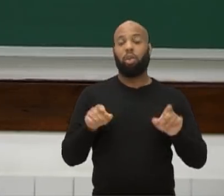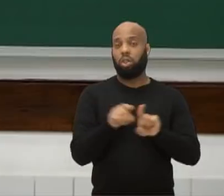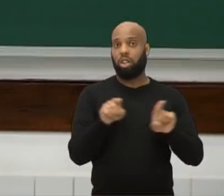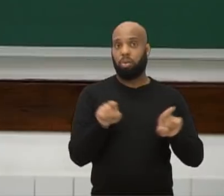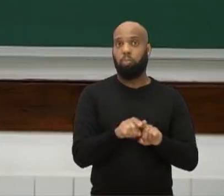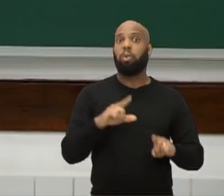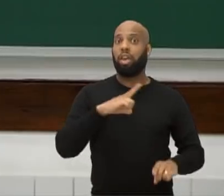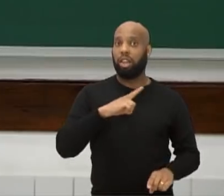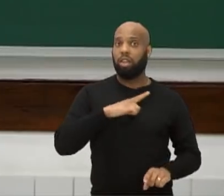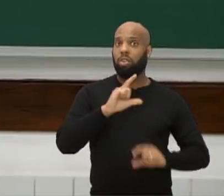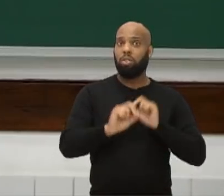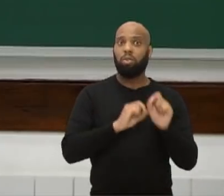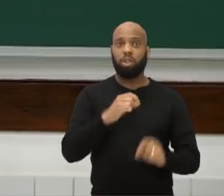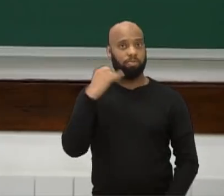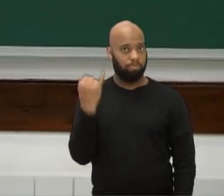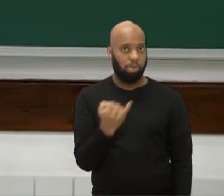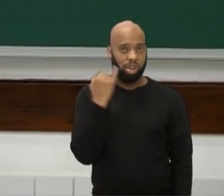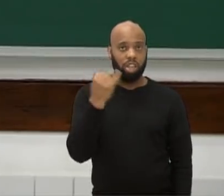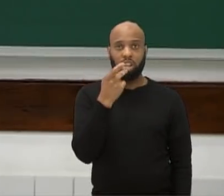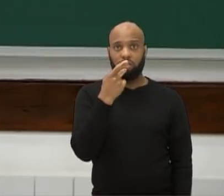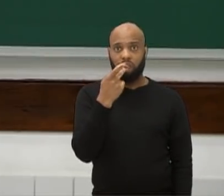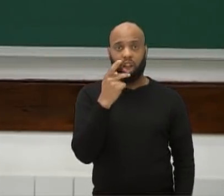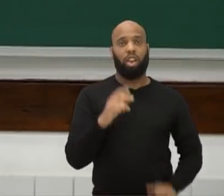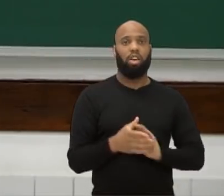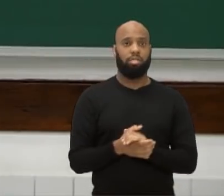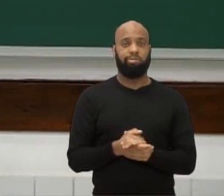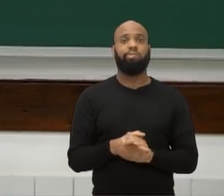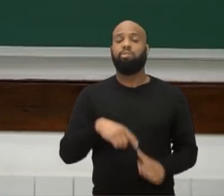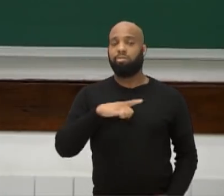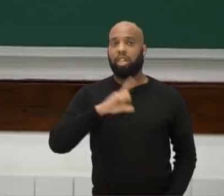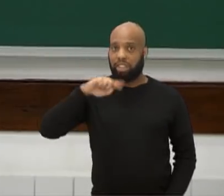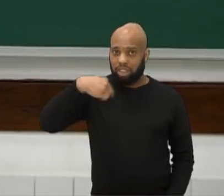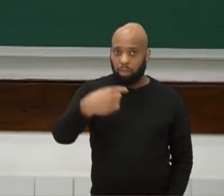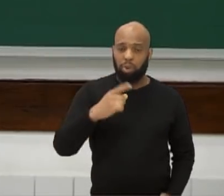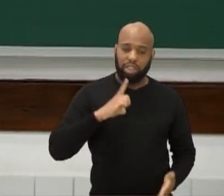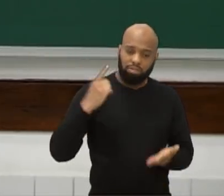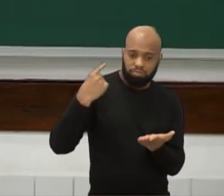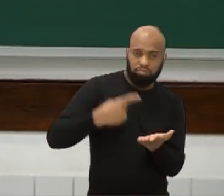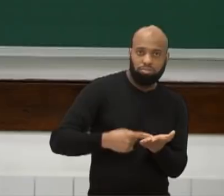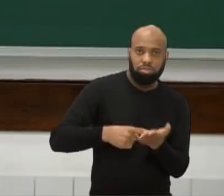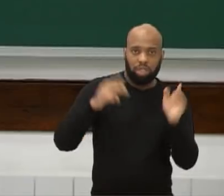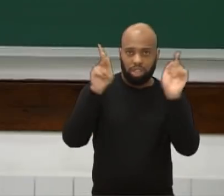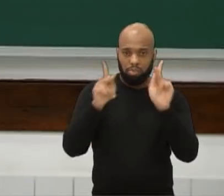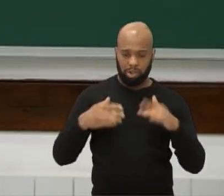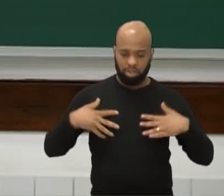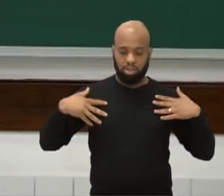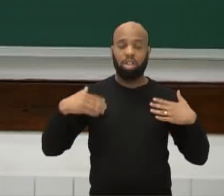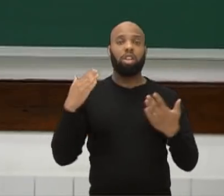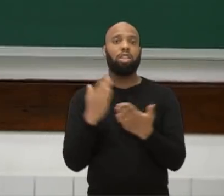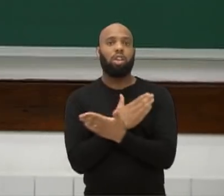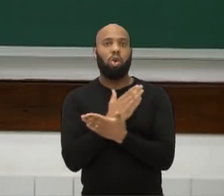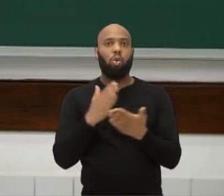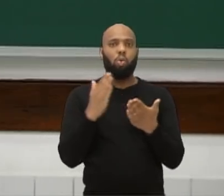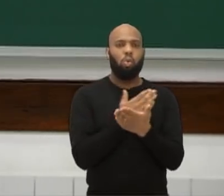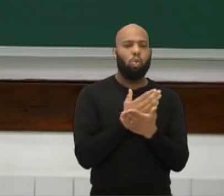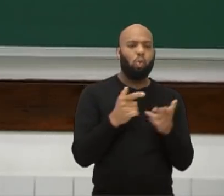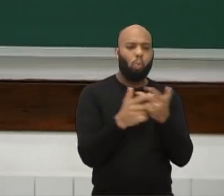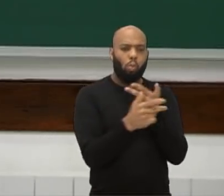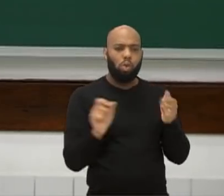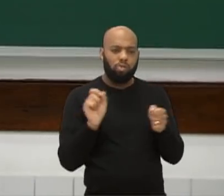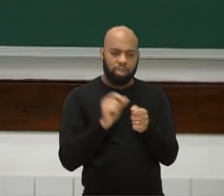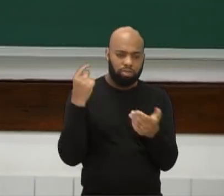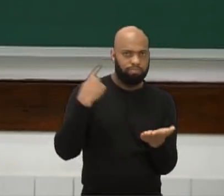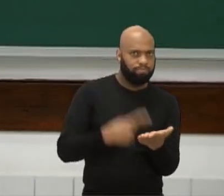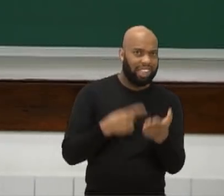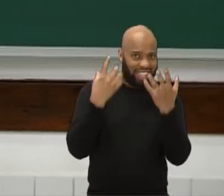também mencionamos algo muito importante dizer que depois que o tratado foi assinado, algumas de suas medidas